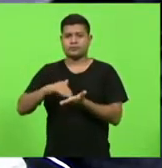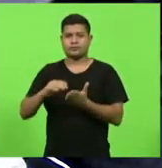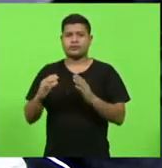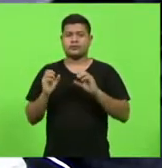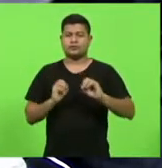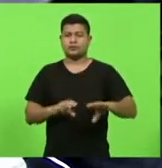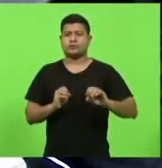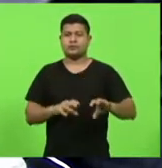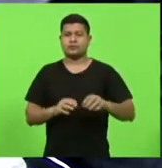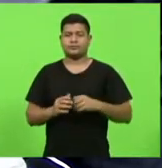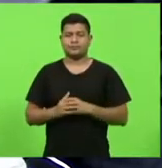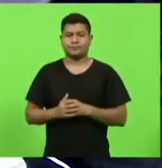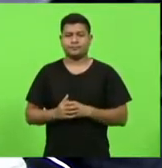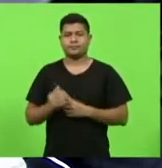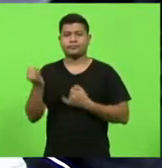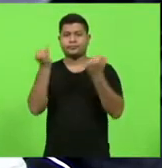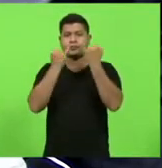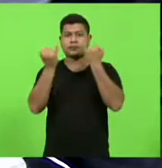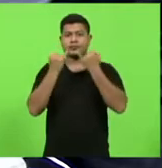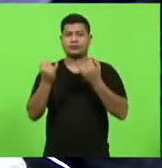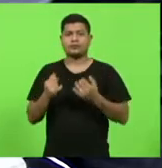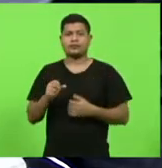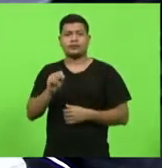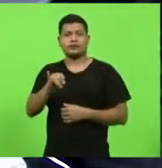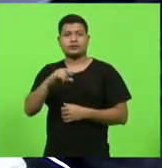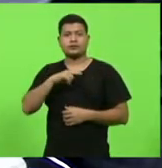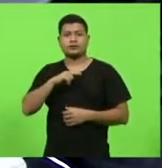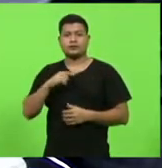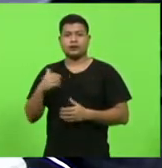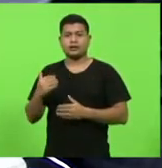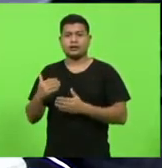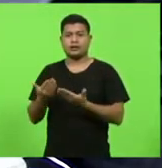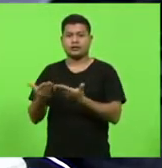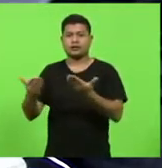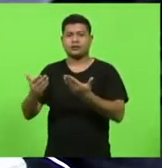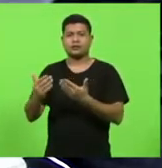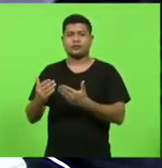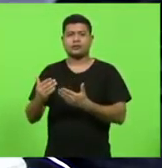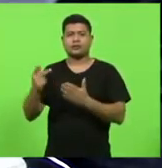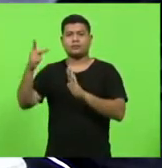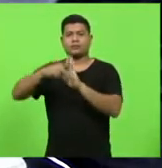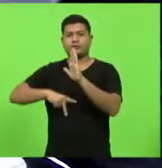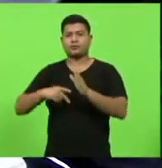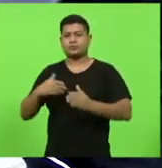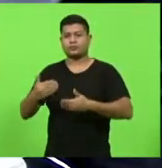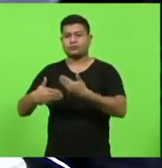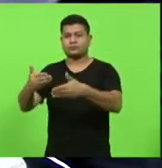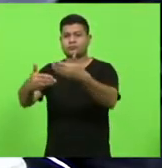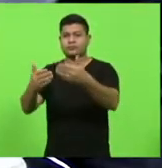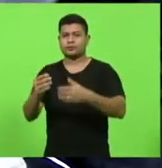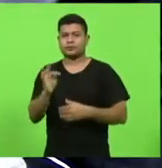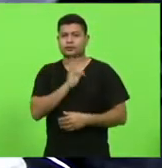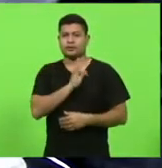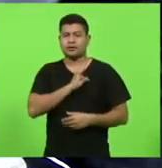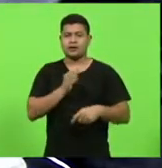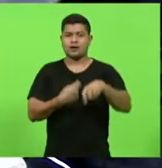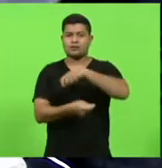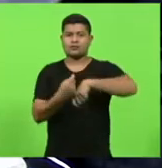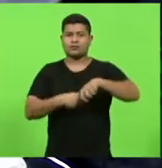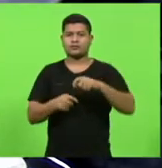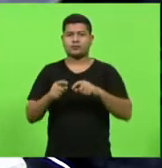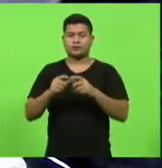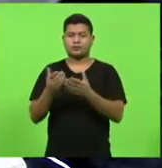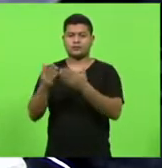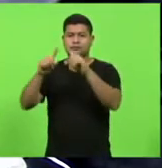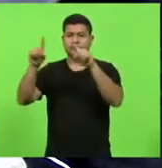Educação informações acerca da existência do plano de carreira e salários referente aos técnicos administrativos do quadro civil da educação no